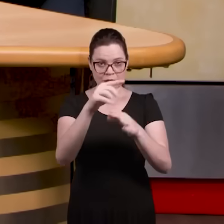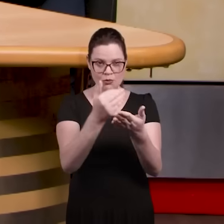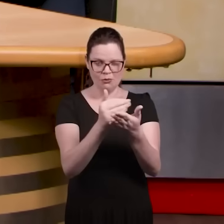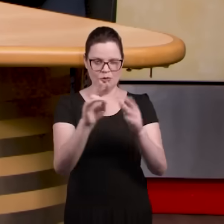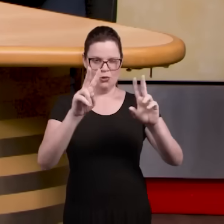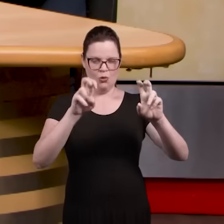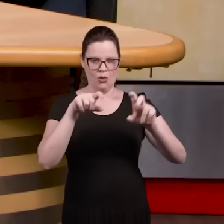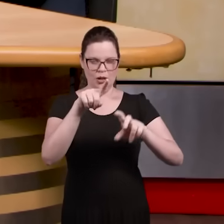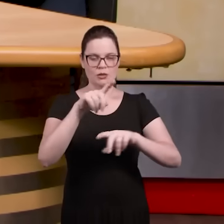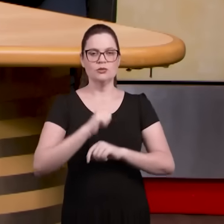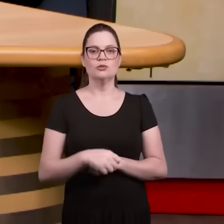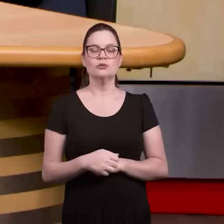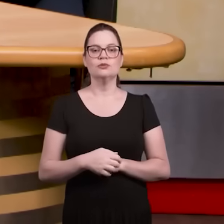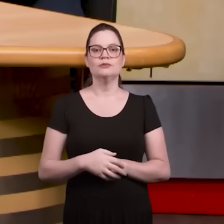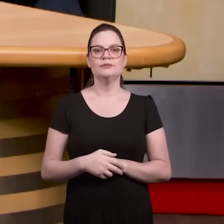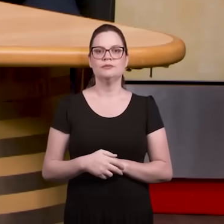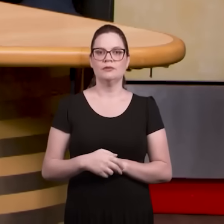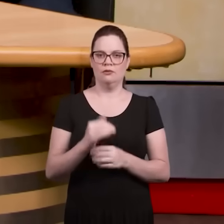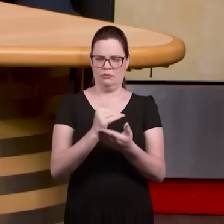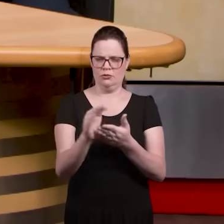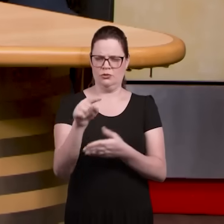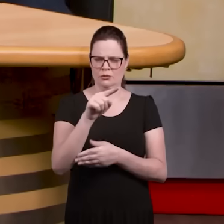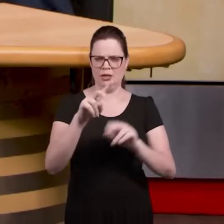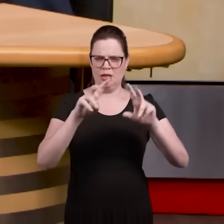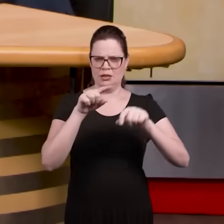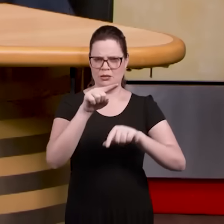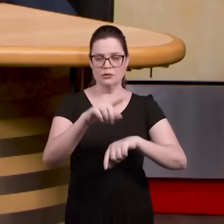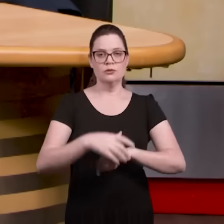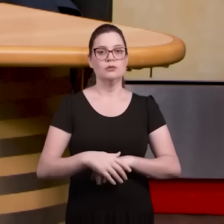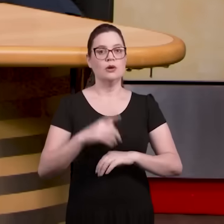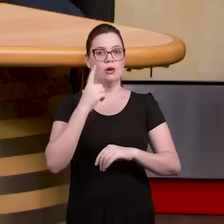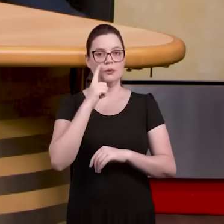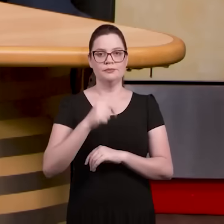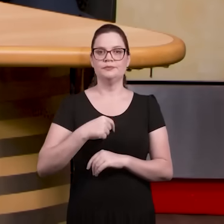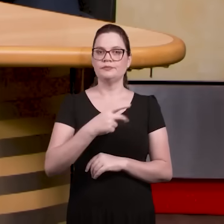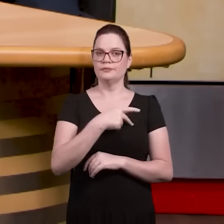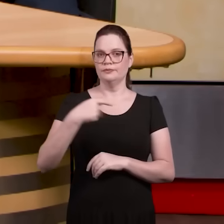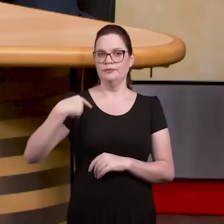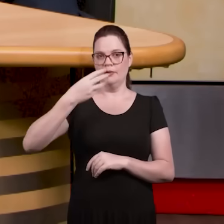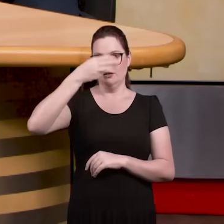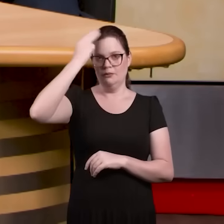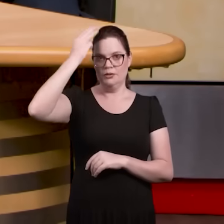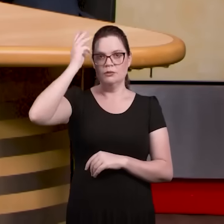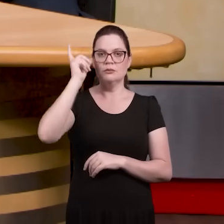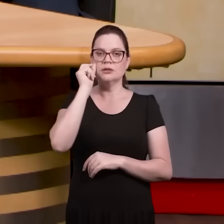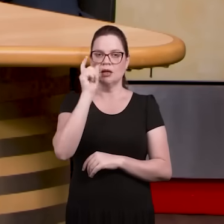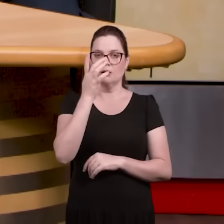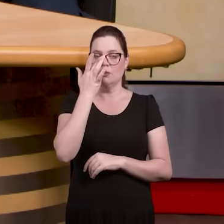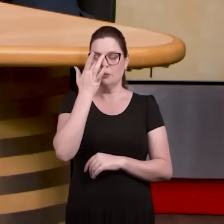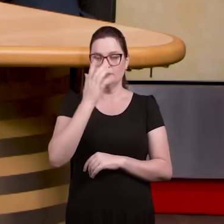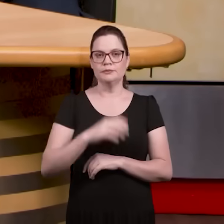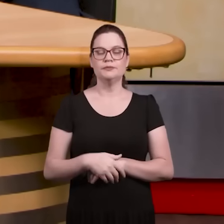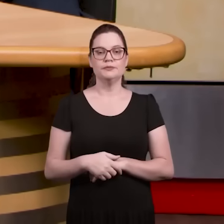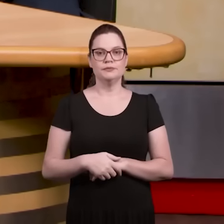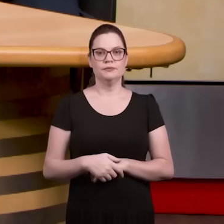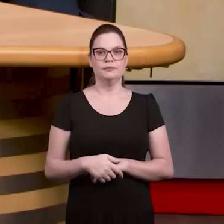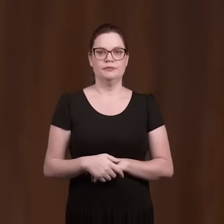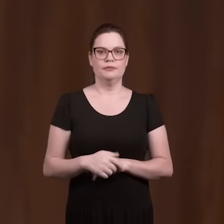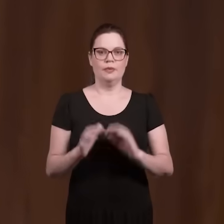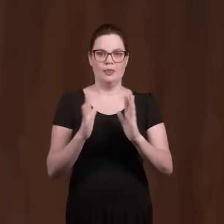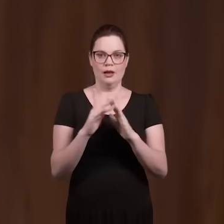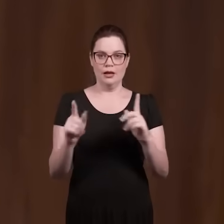já que você entrou nesse assunto, é um assunto que eu ia entrar depois. Mas já que você entrou, nós vamos entrar nele. Então, Marcelo, vamos lá.